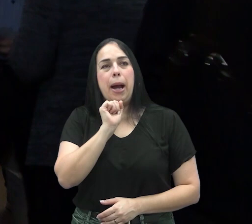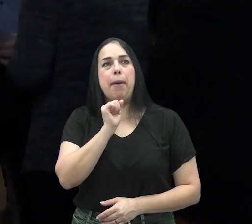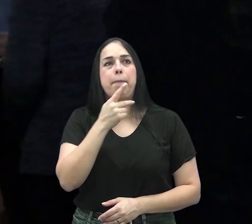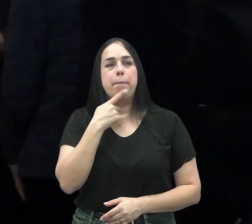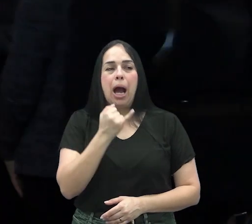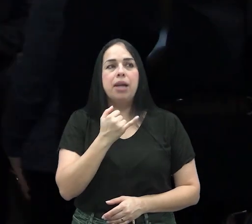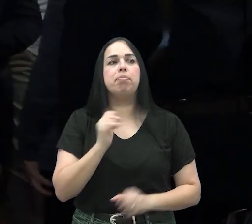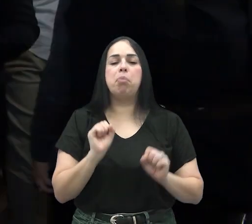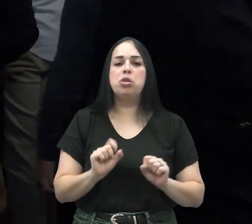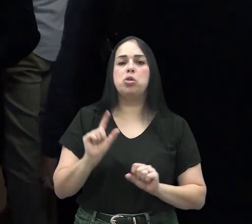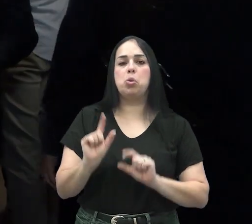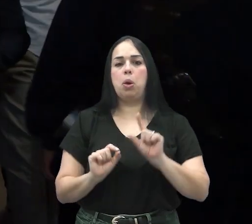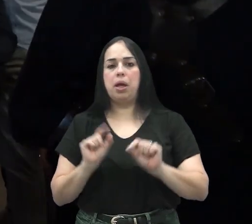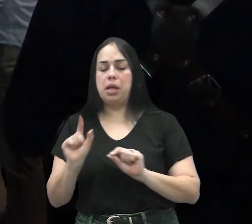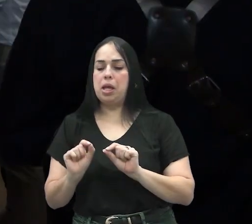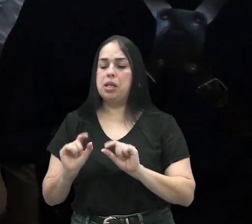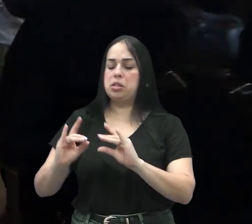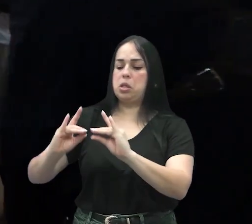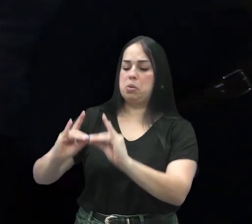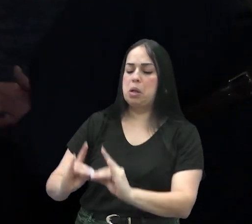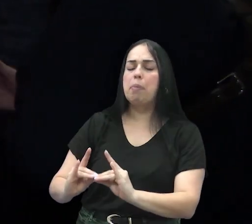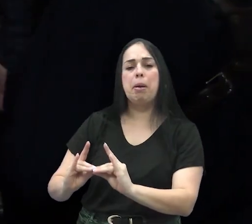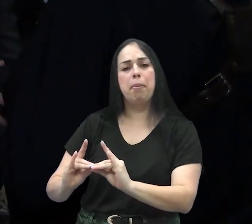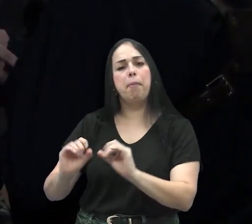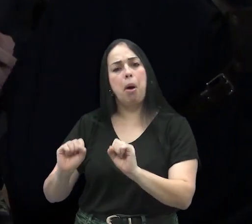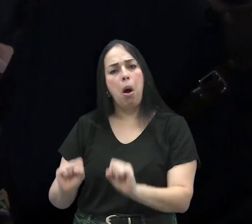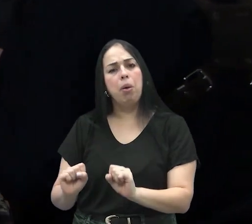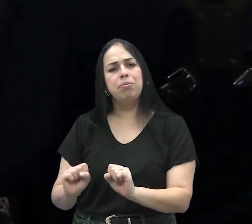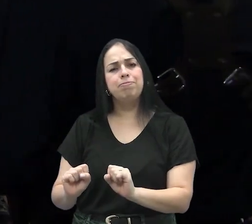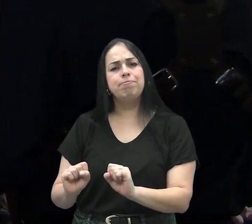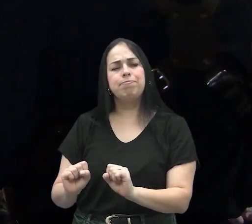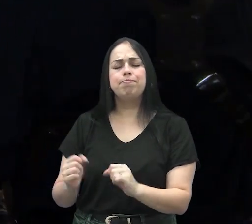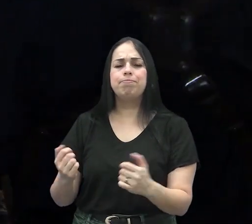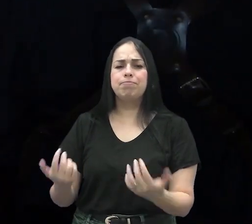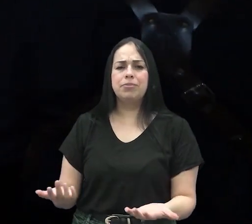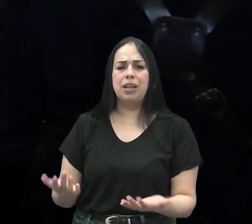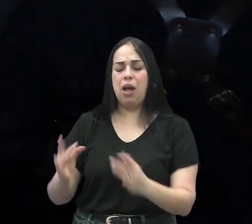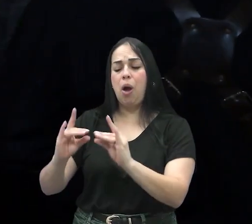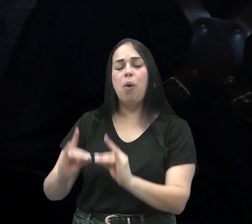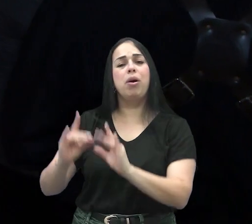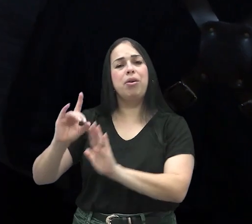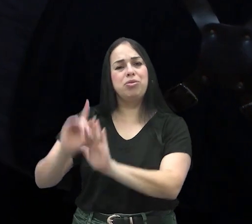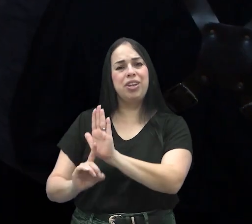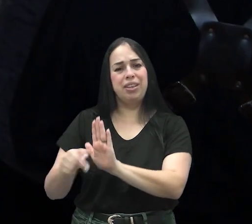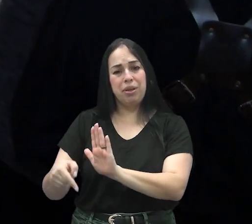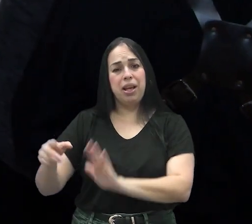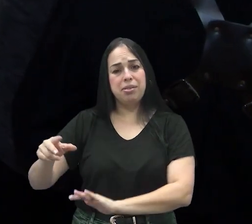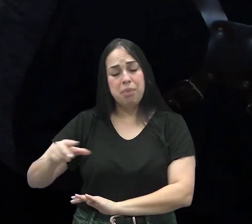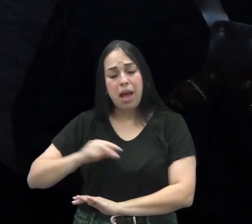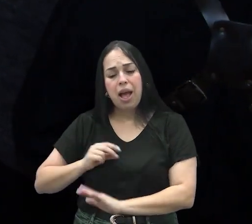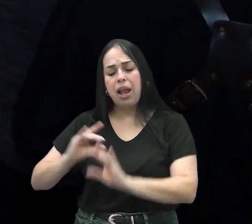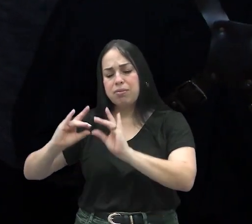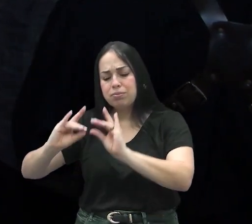quanto pais, de ter a escolha sobre os nossos filhos e poder sim dar a eles